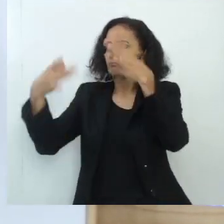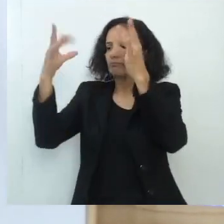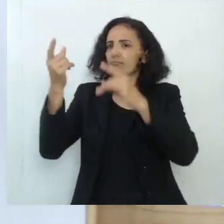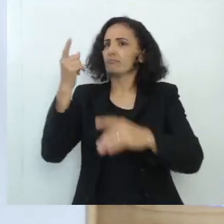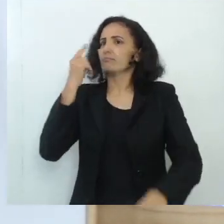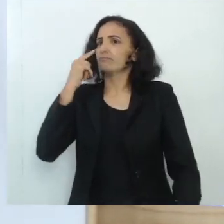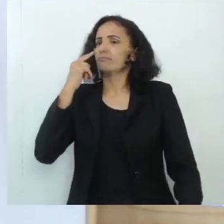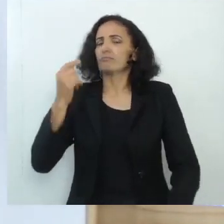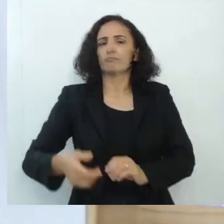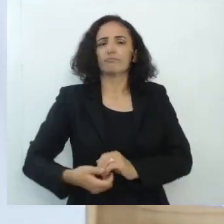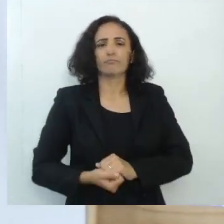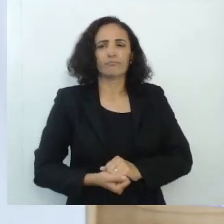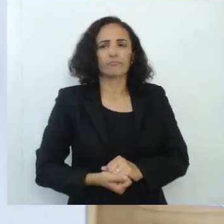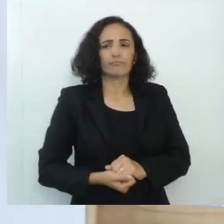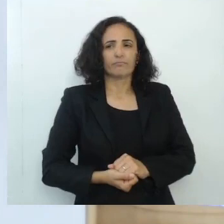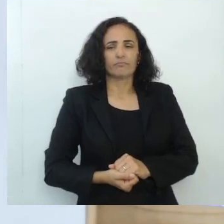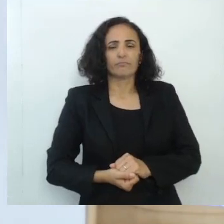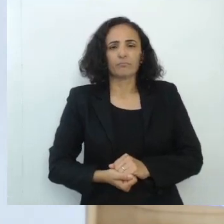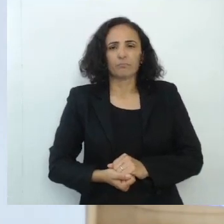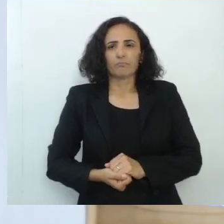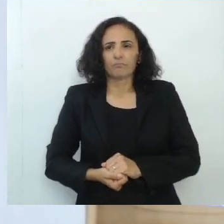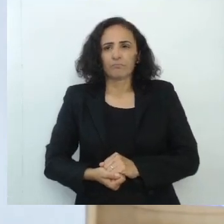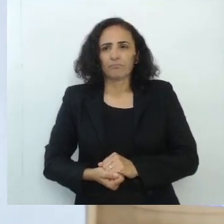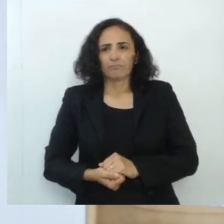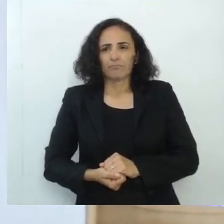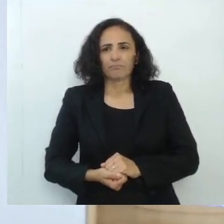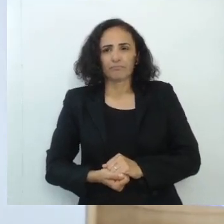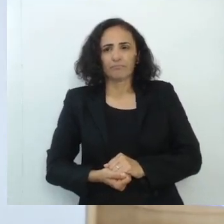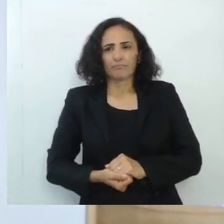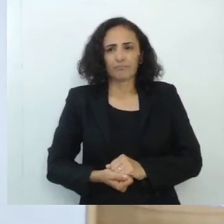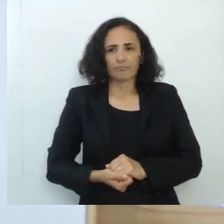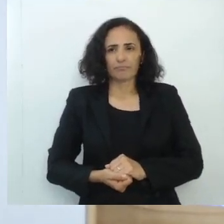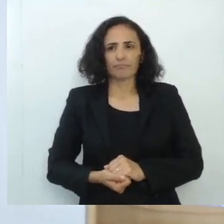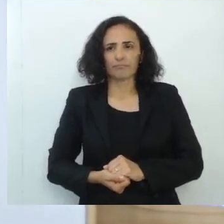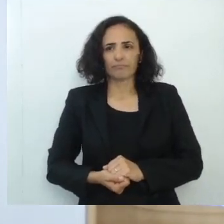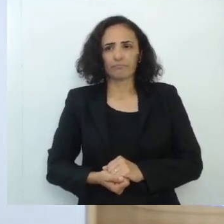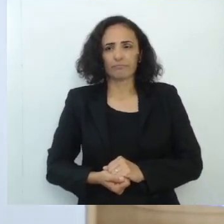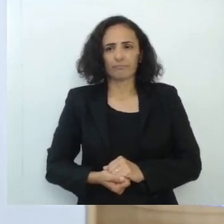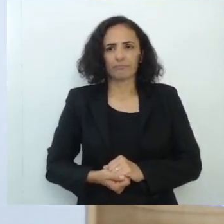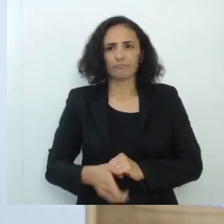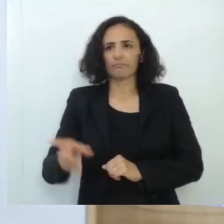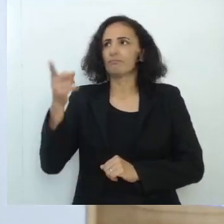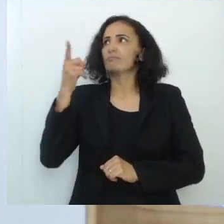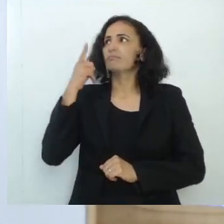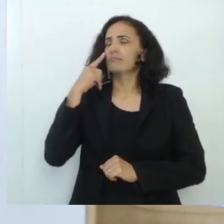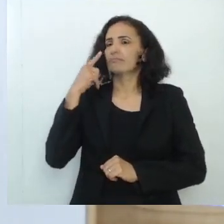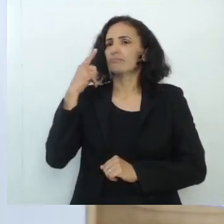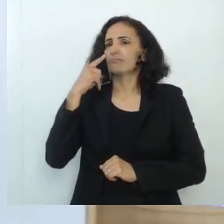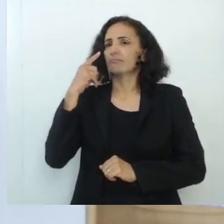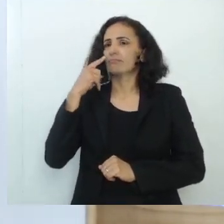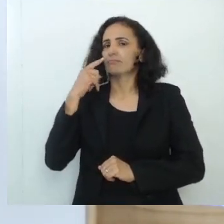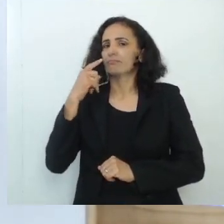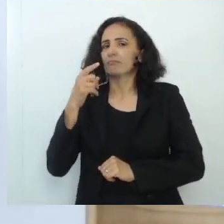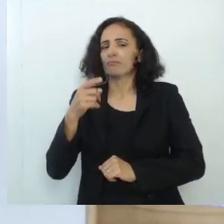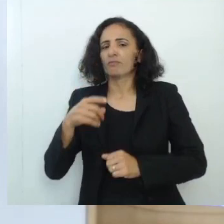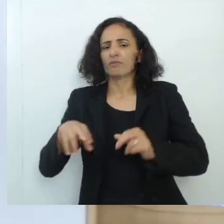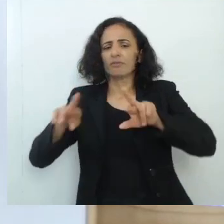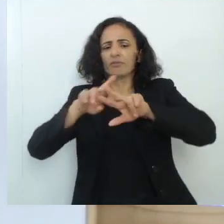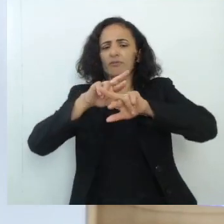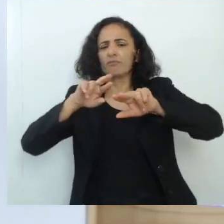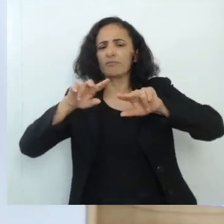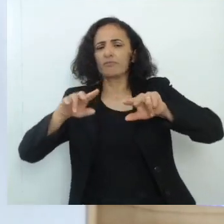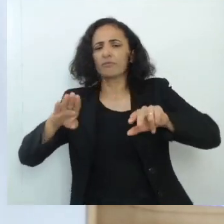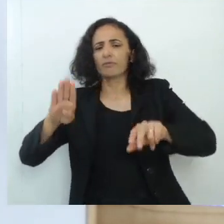assim. Lembre que a folha adulta, vou fazer aqui bem bonitinho, ó, ela tem um monte de bolinhas. Se você tem uma samambaia na